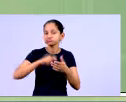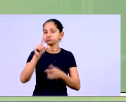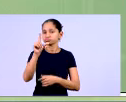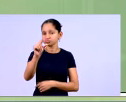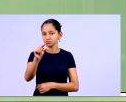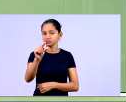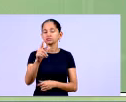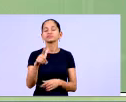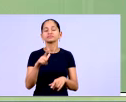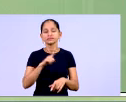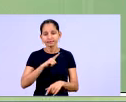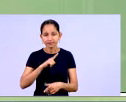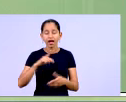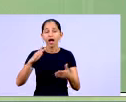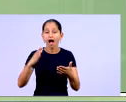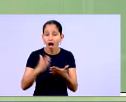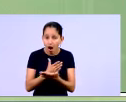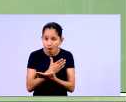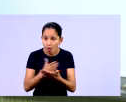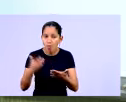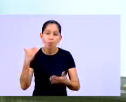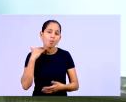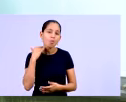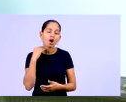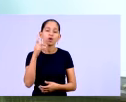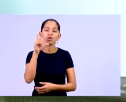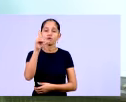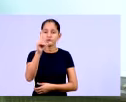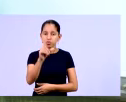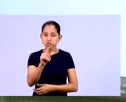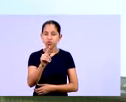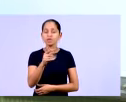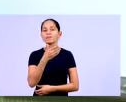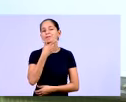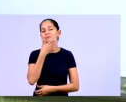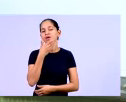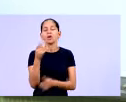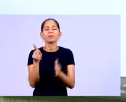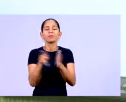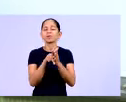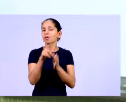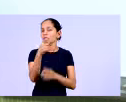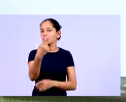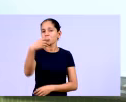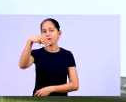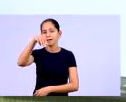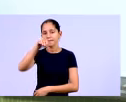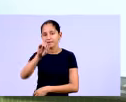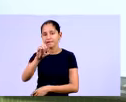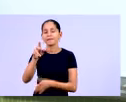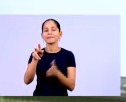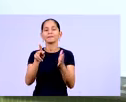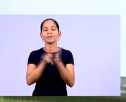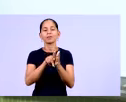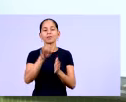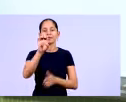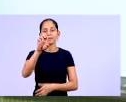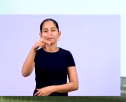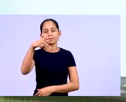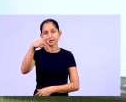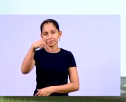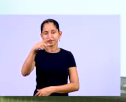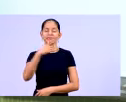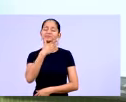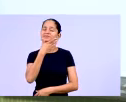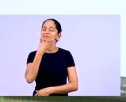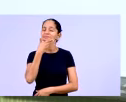mas principalmente os bancos estatais, oferecem linhas de crédito específicas para ME e para EPP. Então é muito mais fácil.